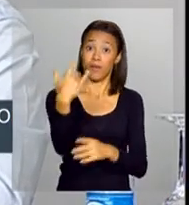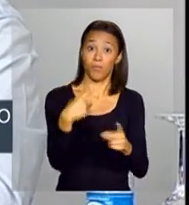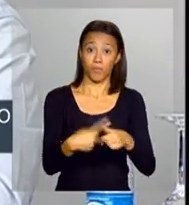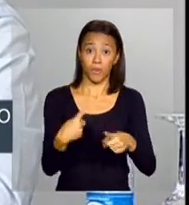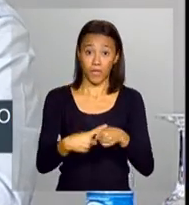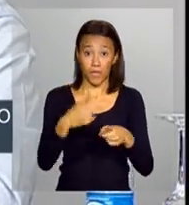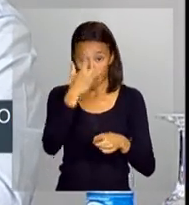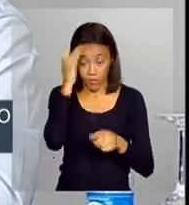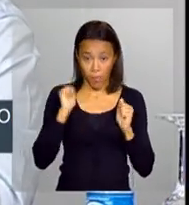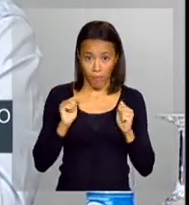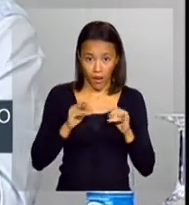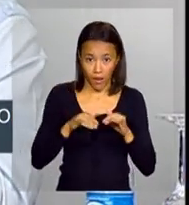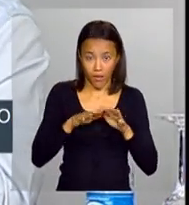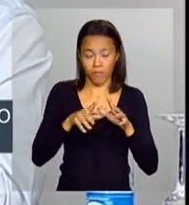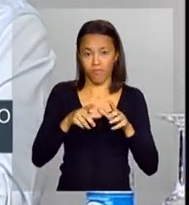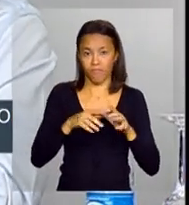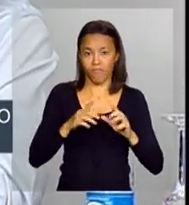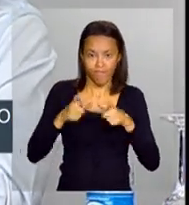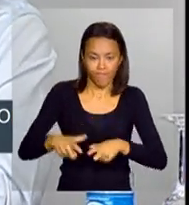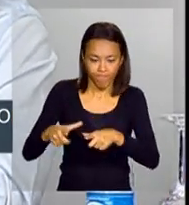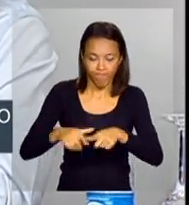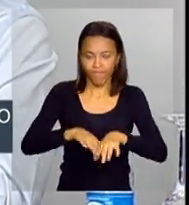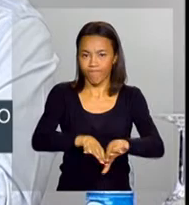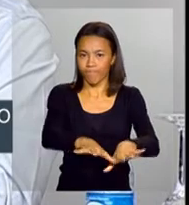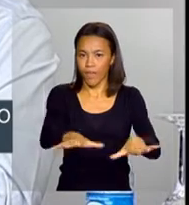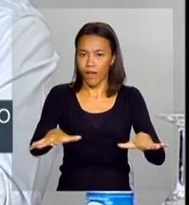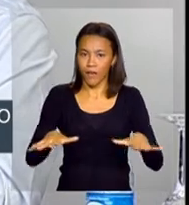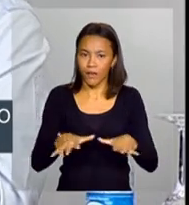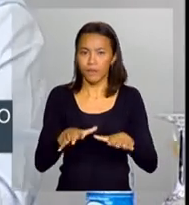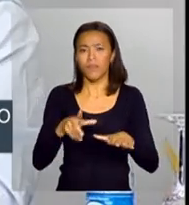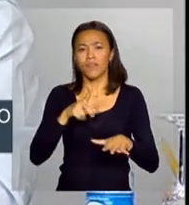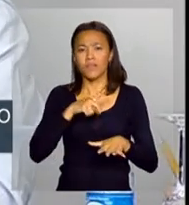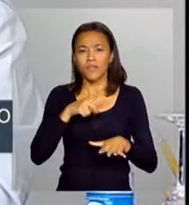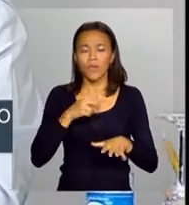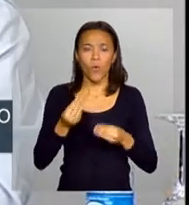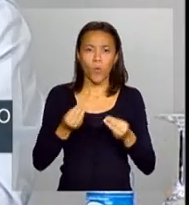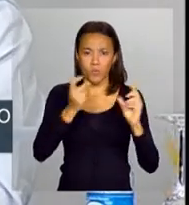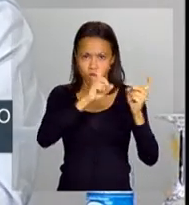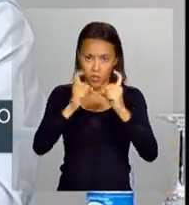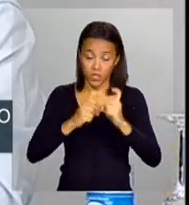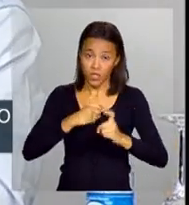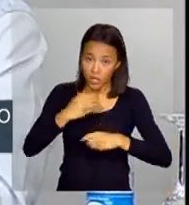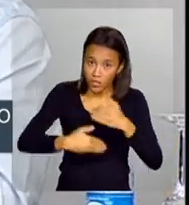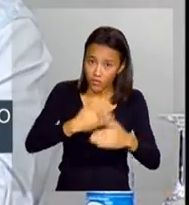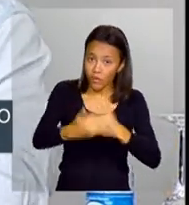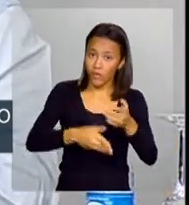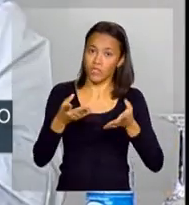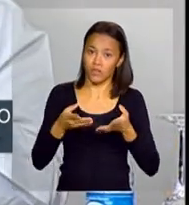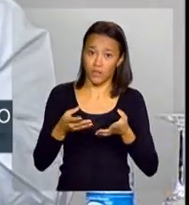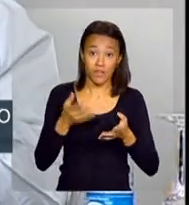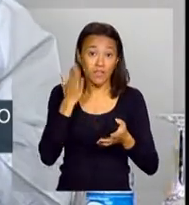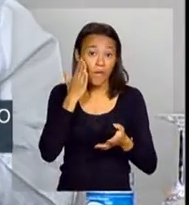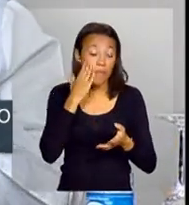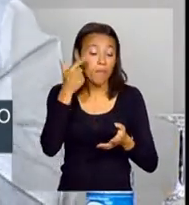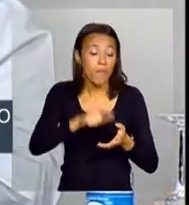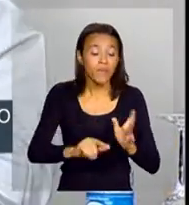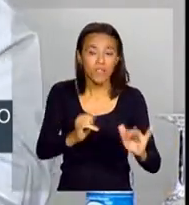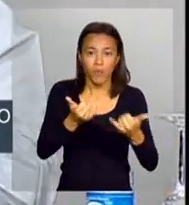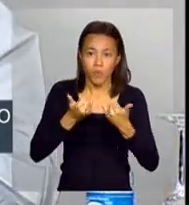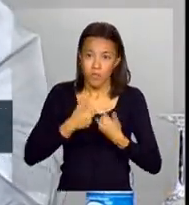ocupação do território. Então, tem um debate sobre a questão de aperfeiçoar tecnologicamente essa informação para